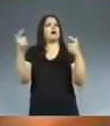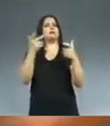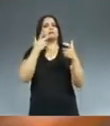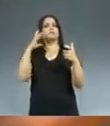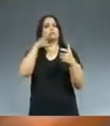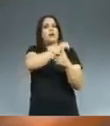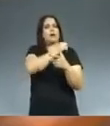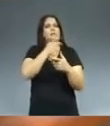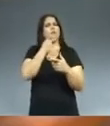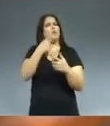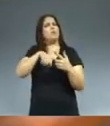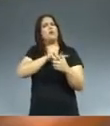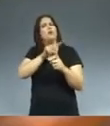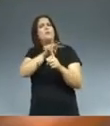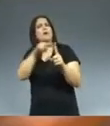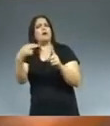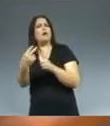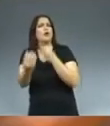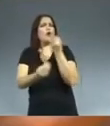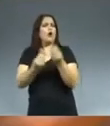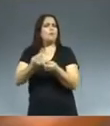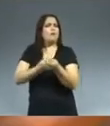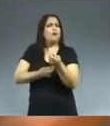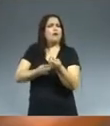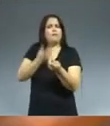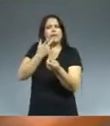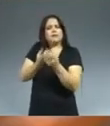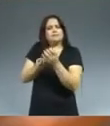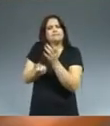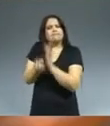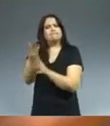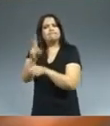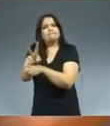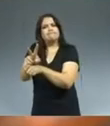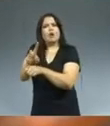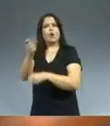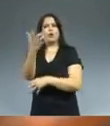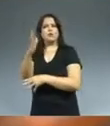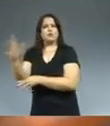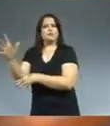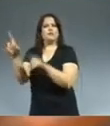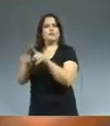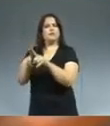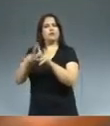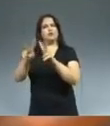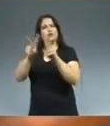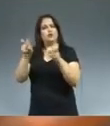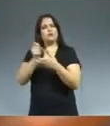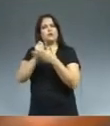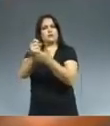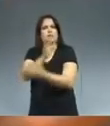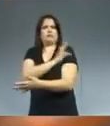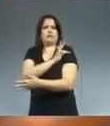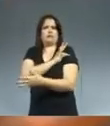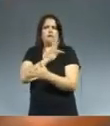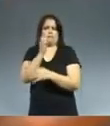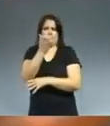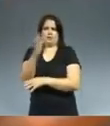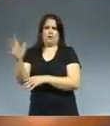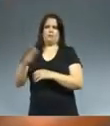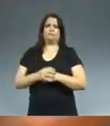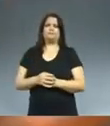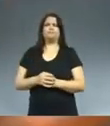como é que vocês estão trabalhando essa perspectiva em termos de produção e Conservação No que diz respeito à assistência técnica ambiental é